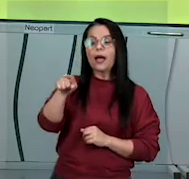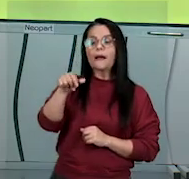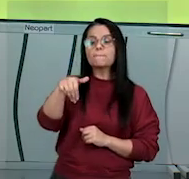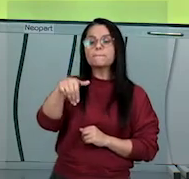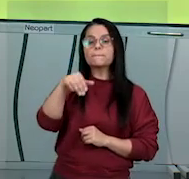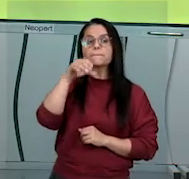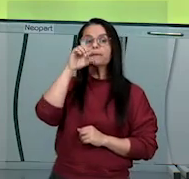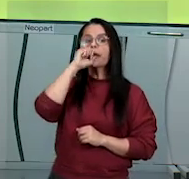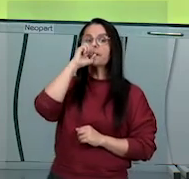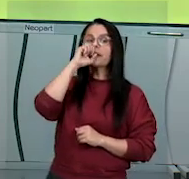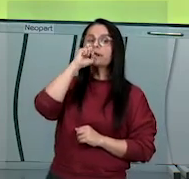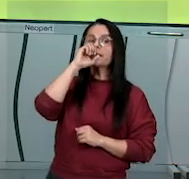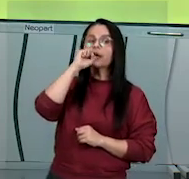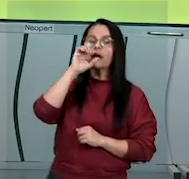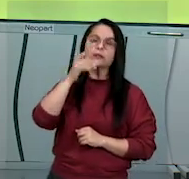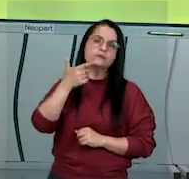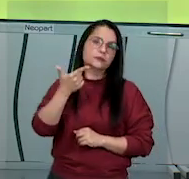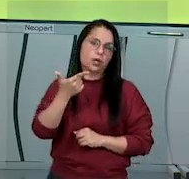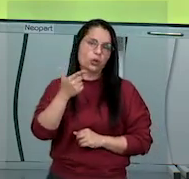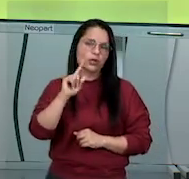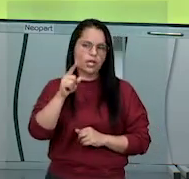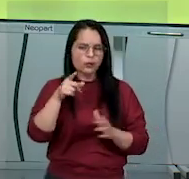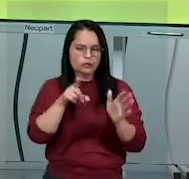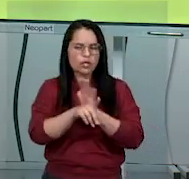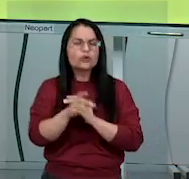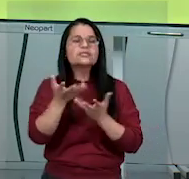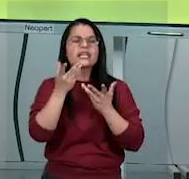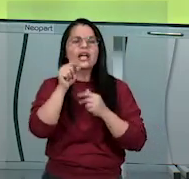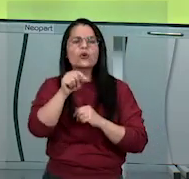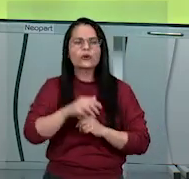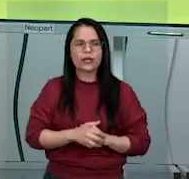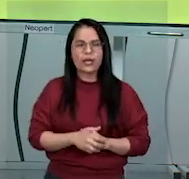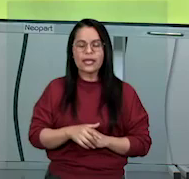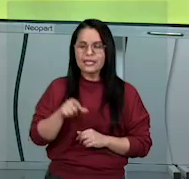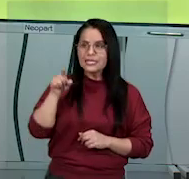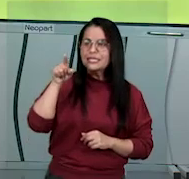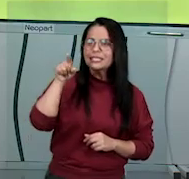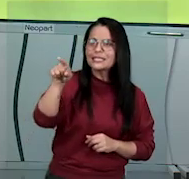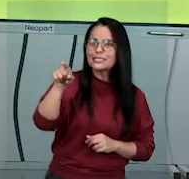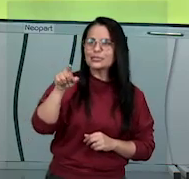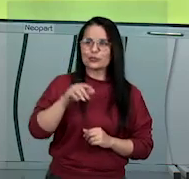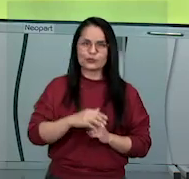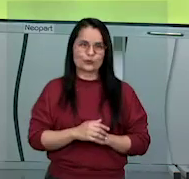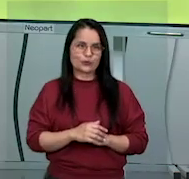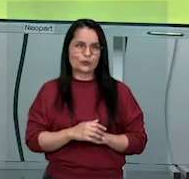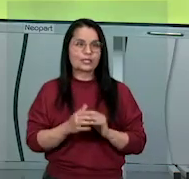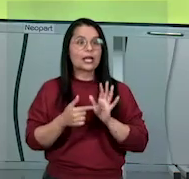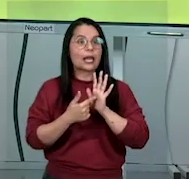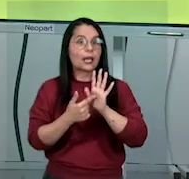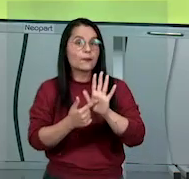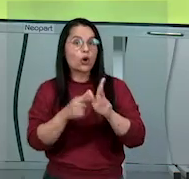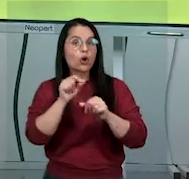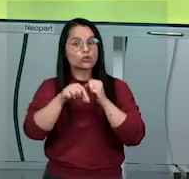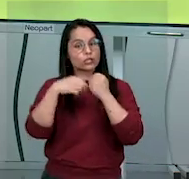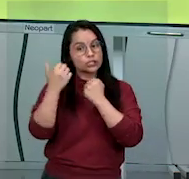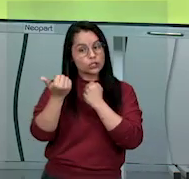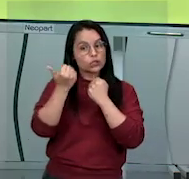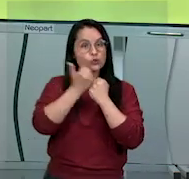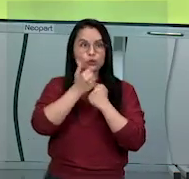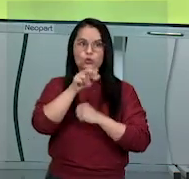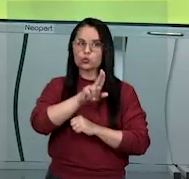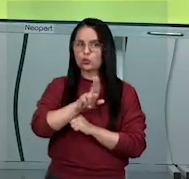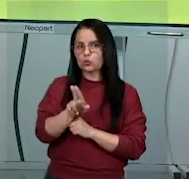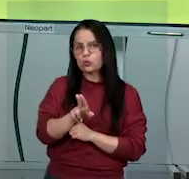mamadeira, mamadeira. E depois pergunta, o que você quer? Isso. Aí ela já sabe indicar, ou seja, substituir o